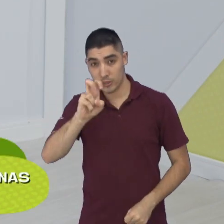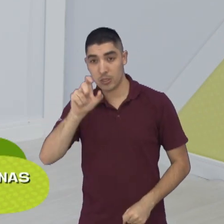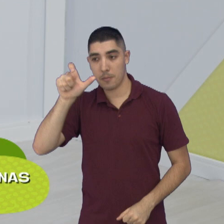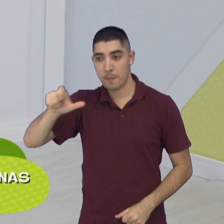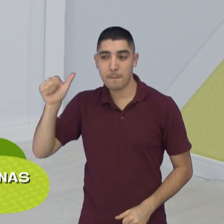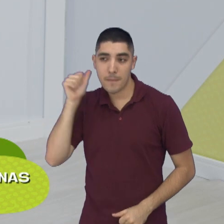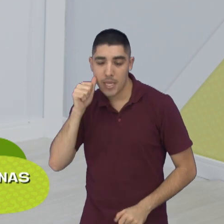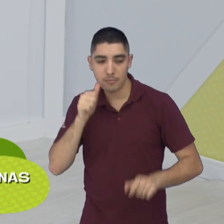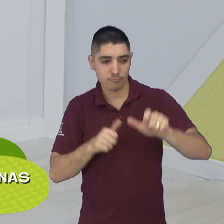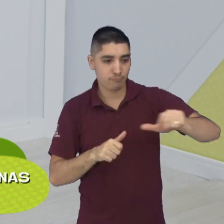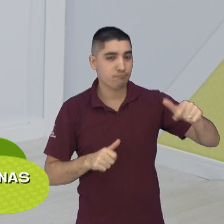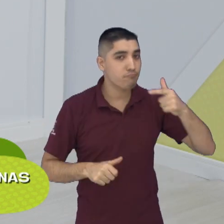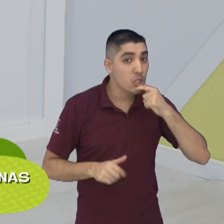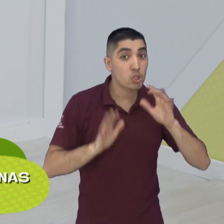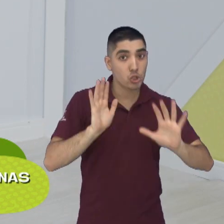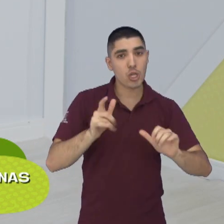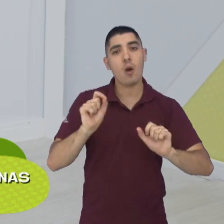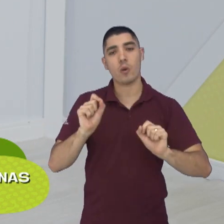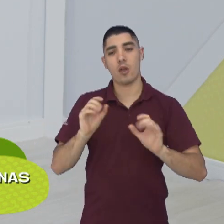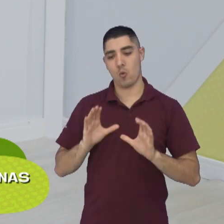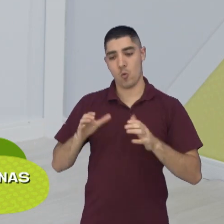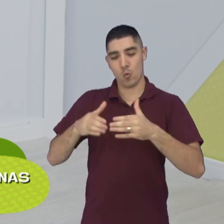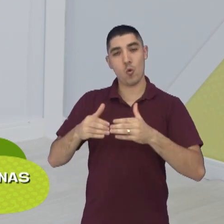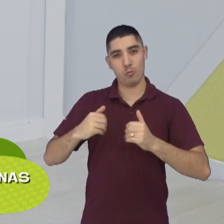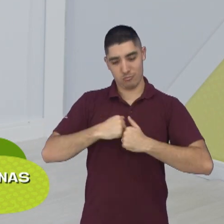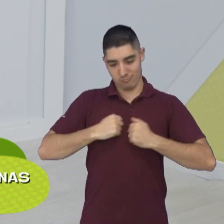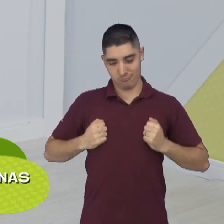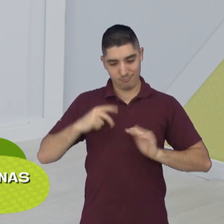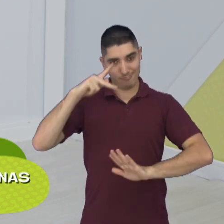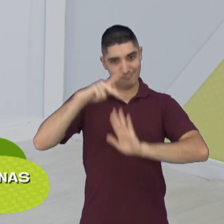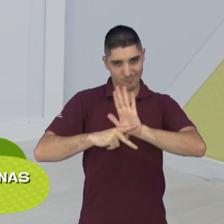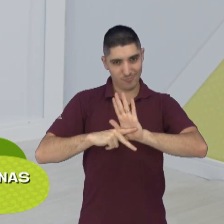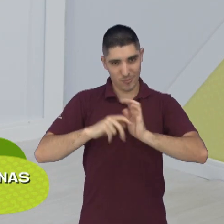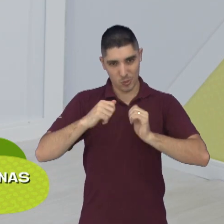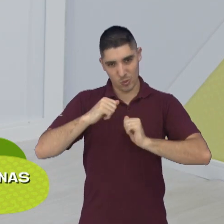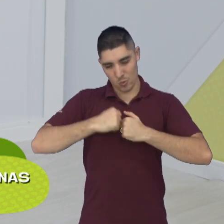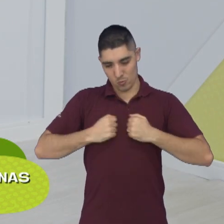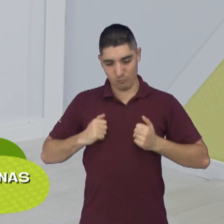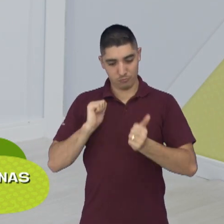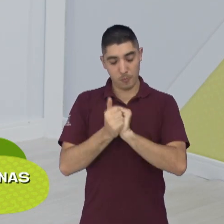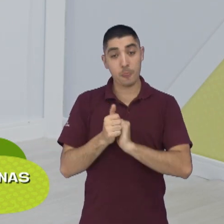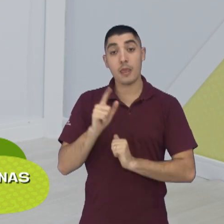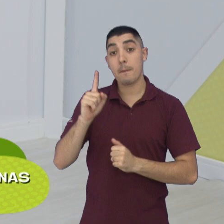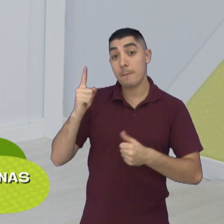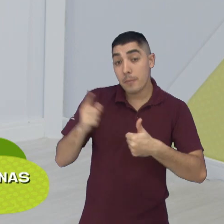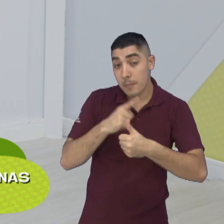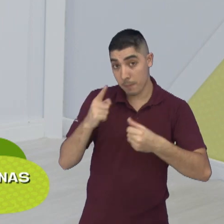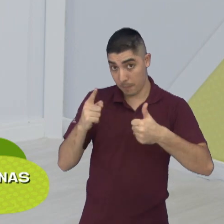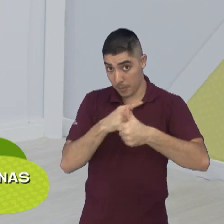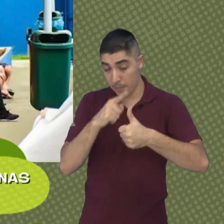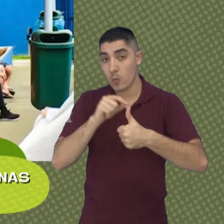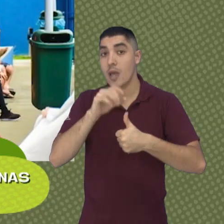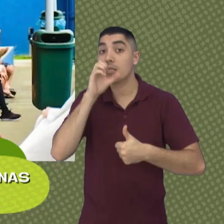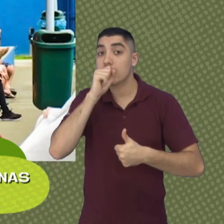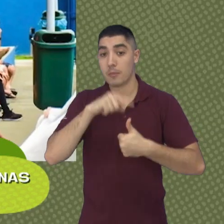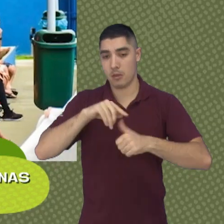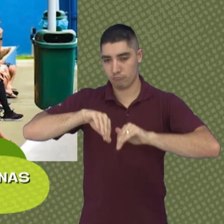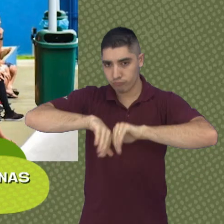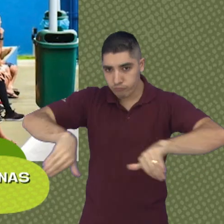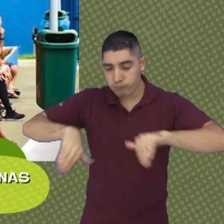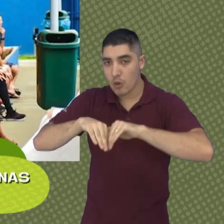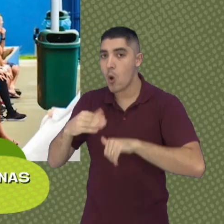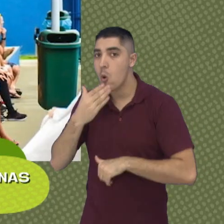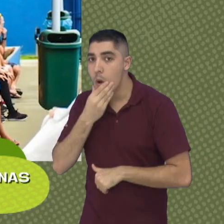meninos foram avaliados pela equipe do programa. A primeira seletiva aconteceu no sábado, dia 20, na natação masculino e